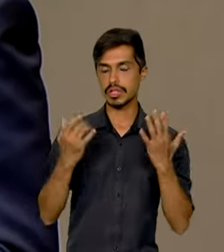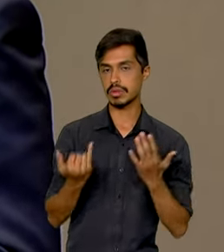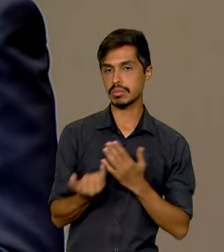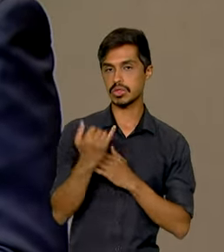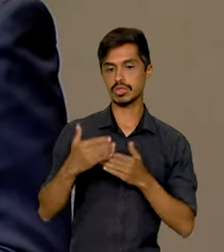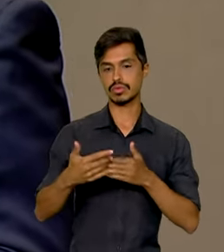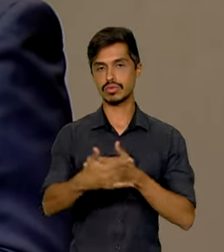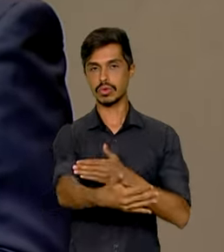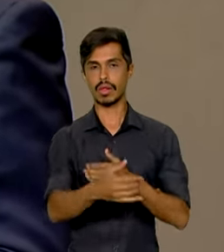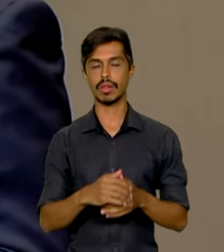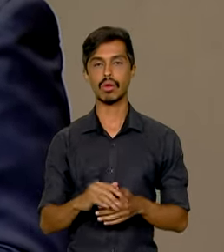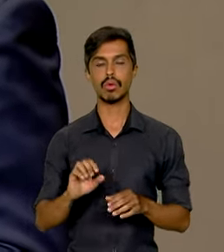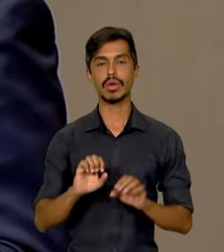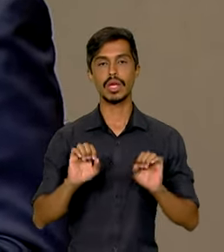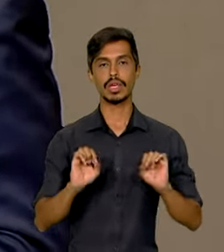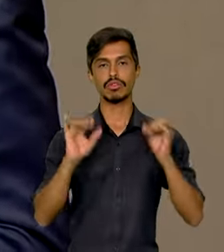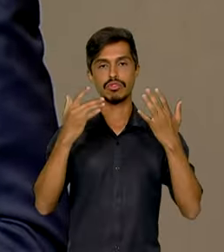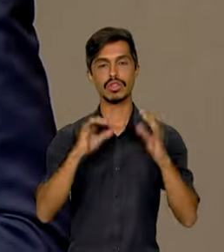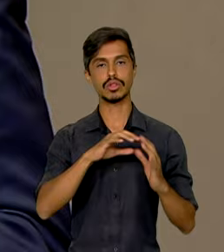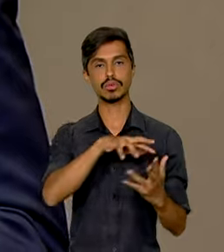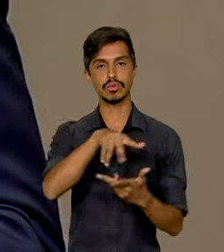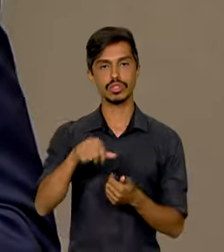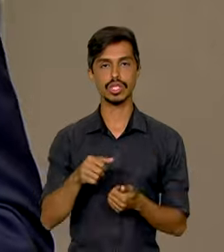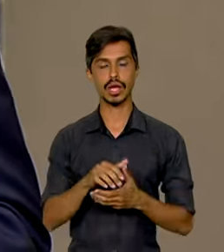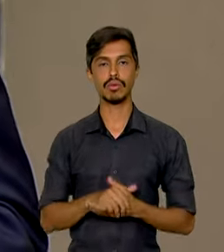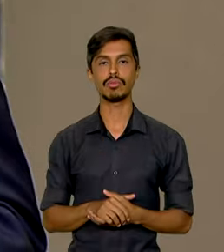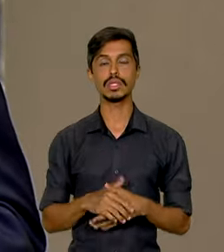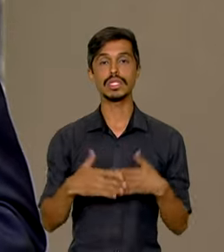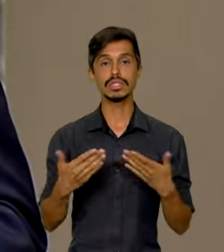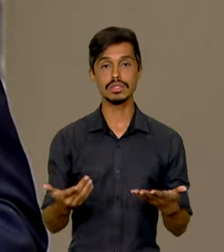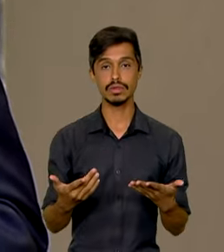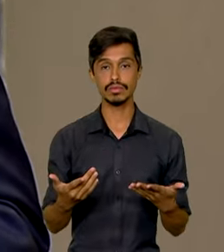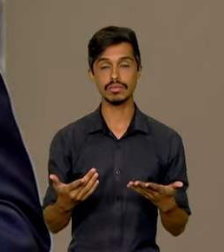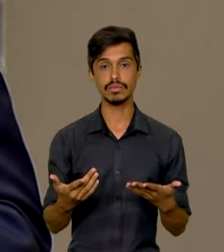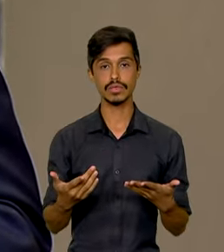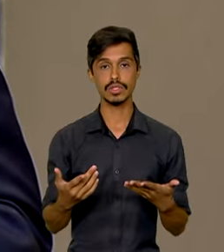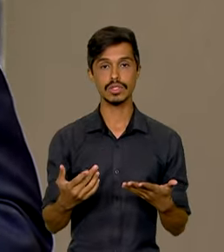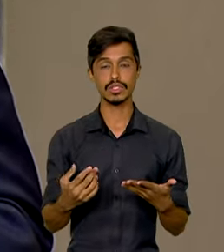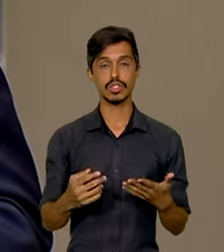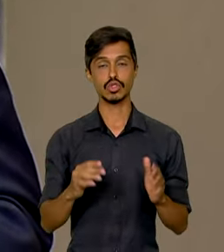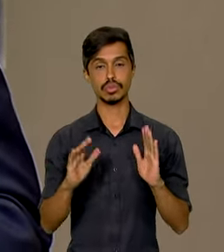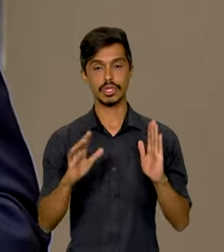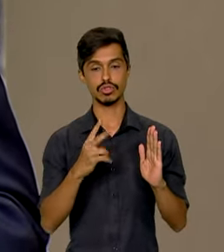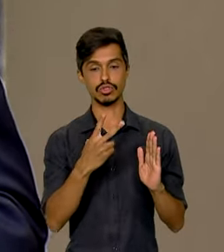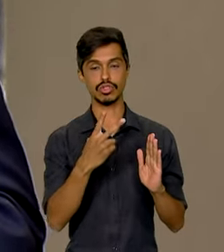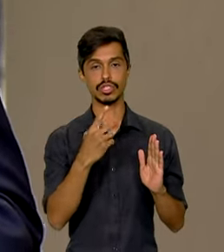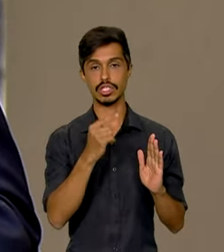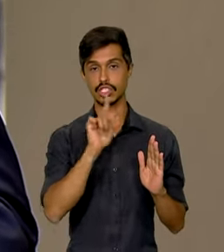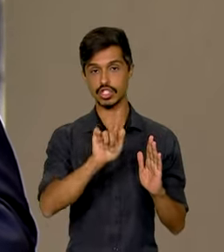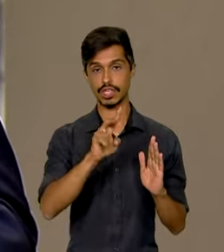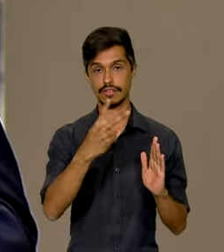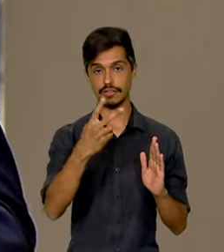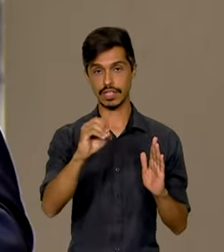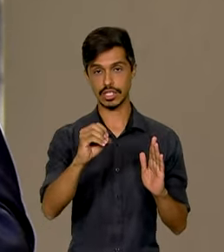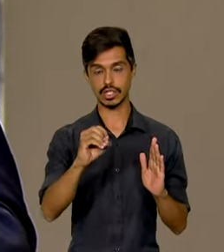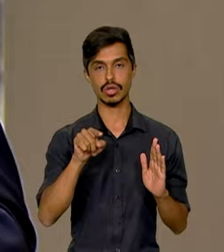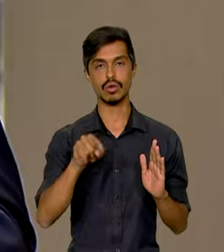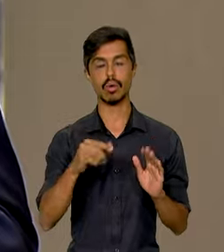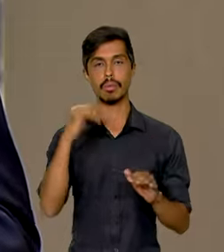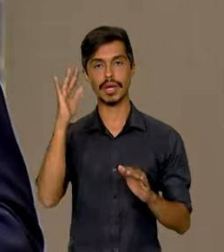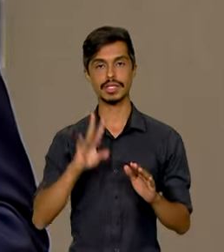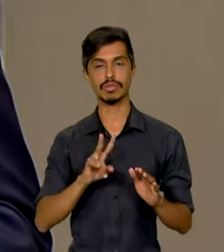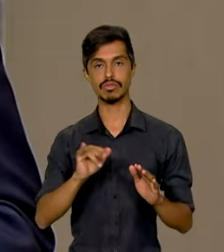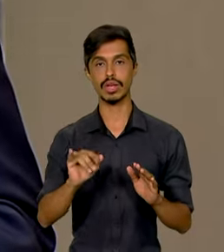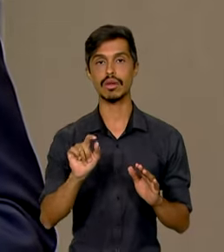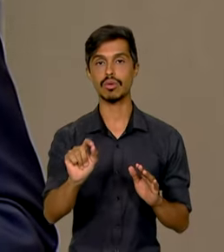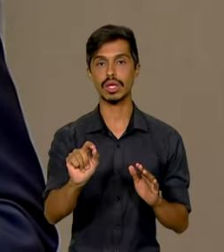próximos dias, um evento internacional. E durante o G20, o Brasil vai